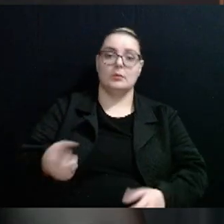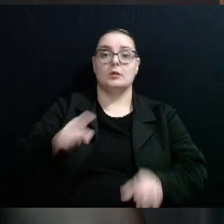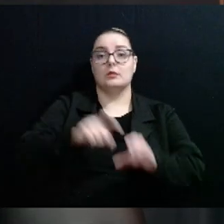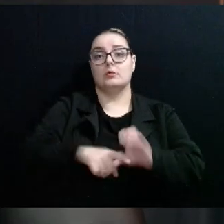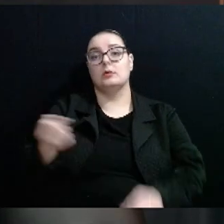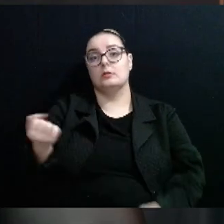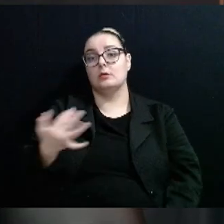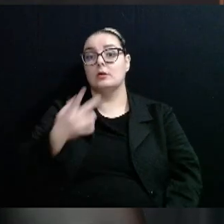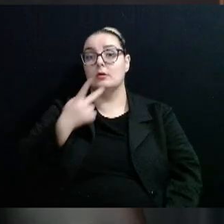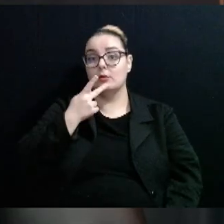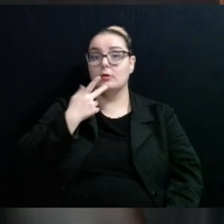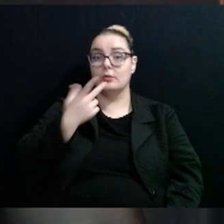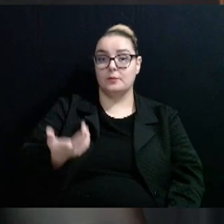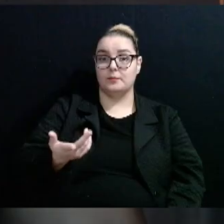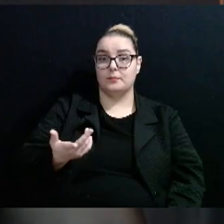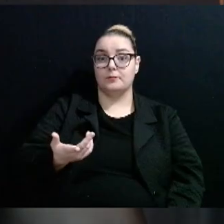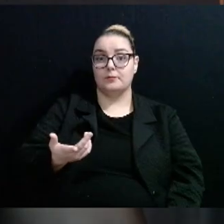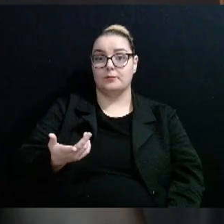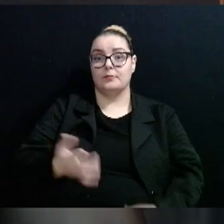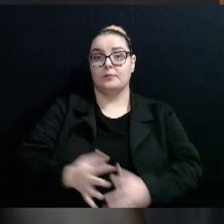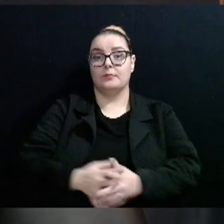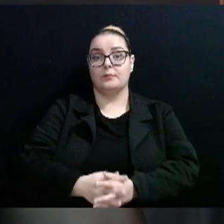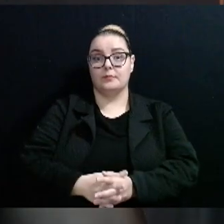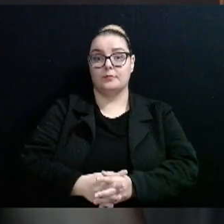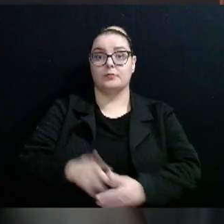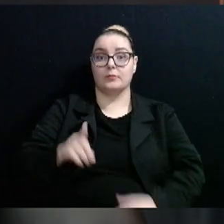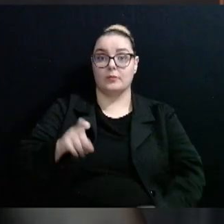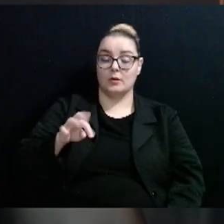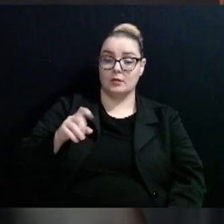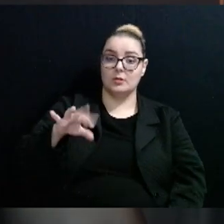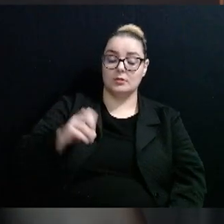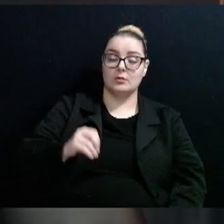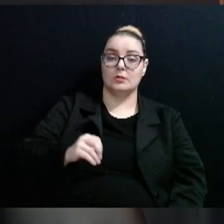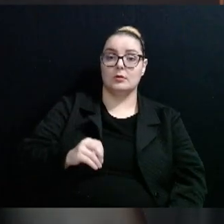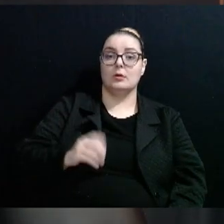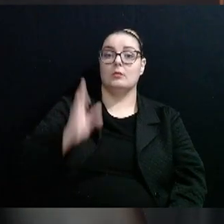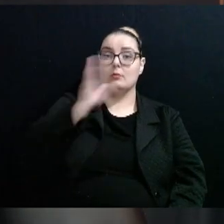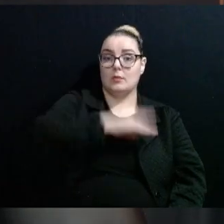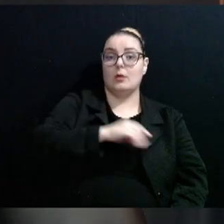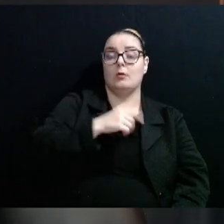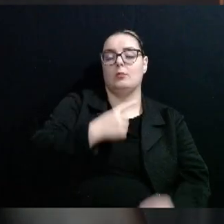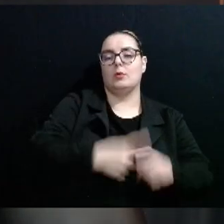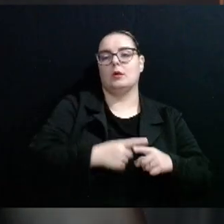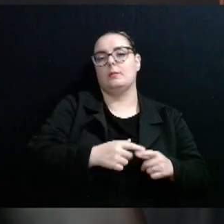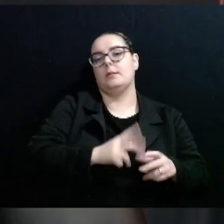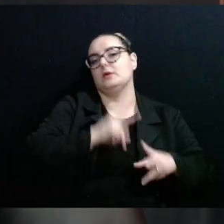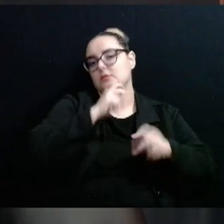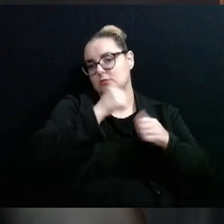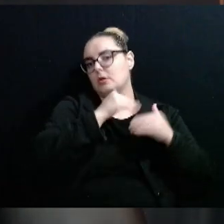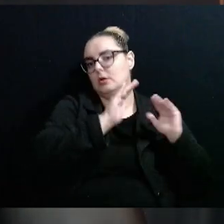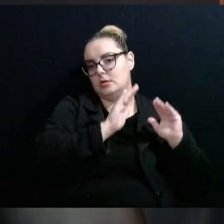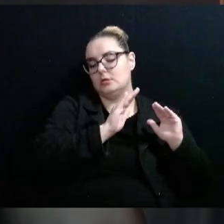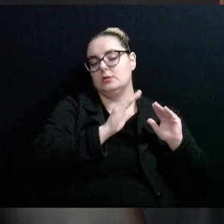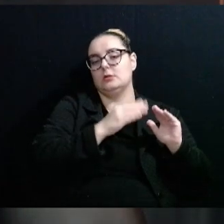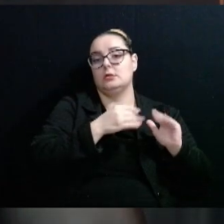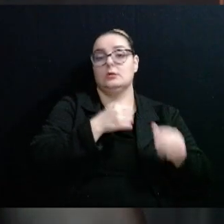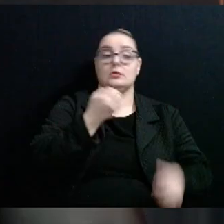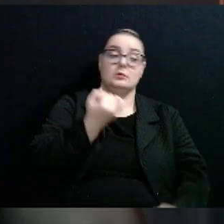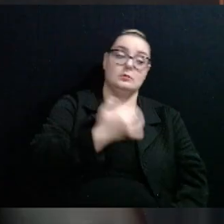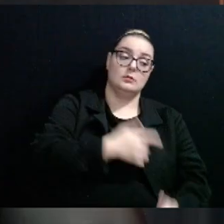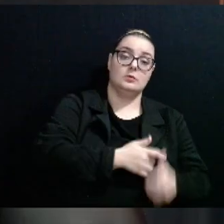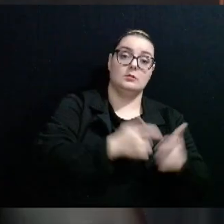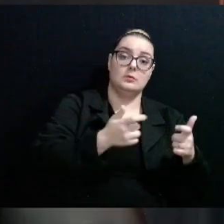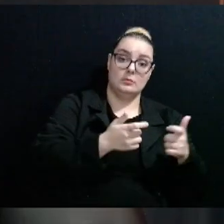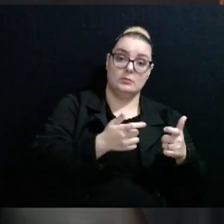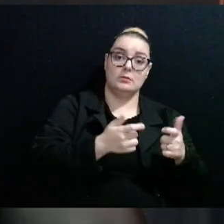que o destilado pode fazer mais mal porque ele é muito mais concentrado, né? Então, se você tomar uma quantidade muito grande, isso vai fazer mais mal, sim.